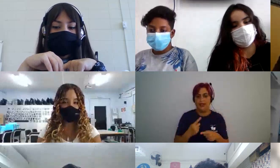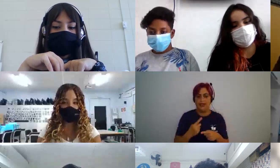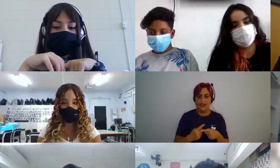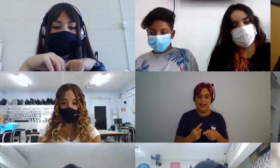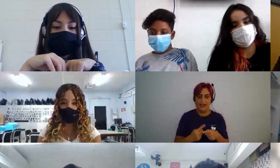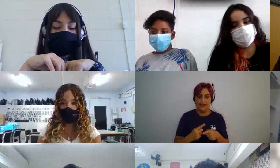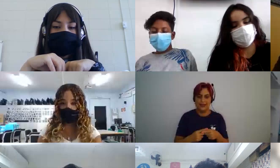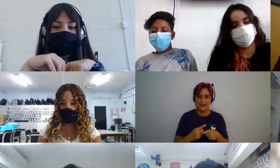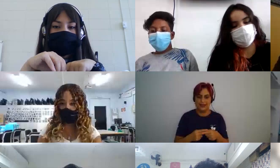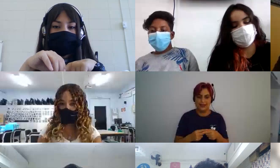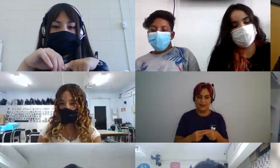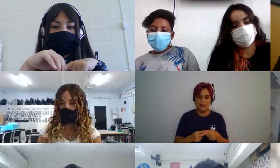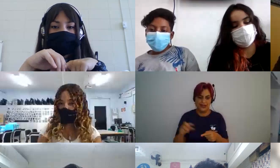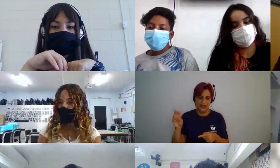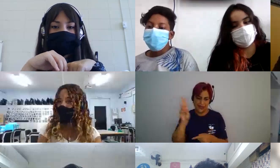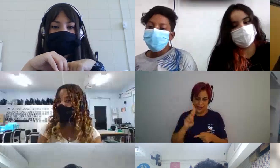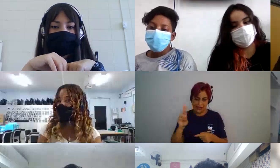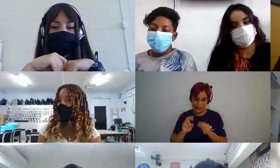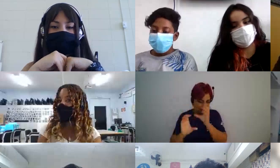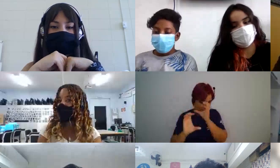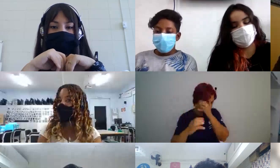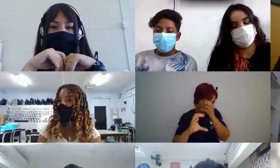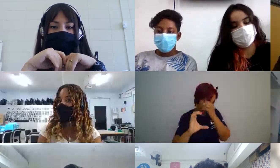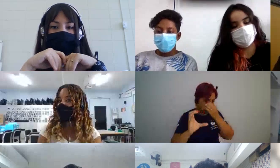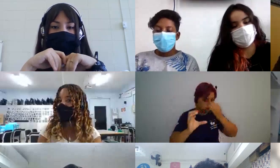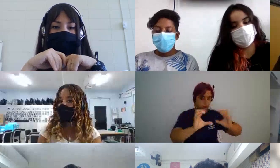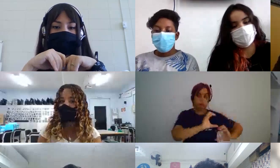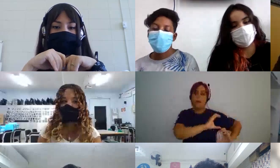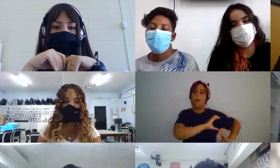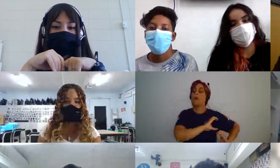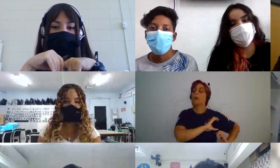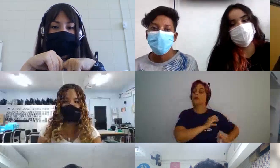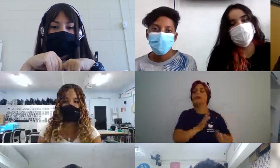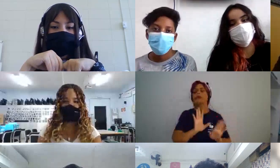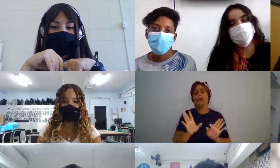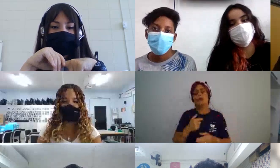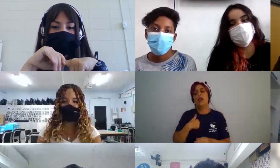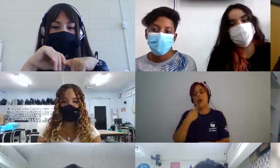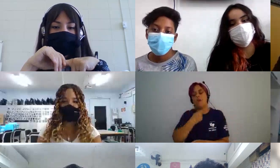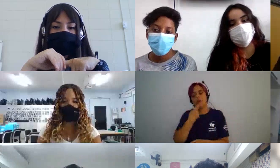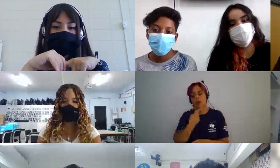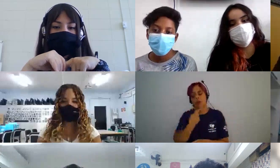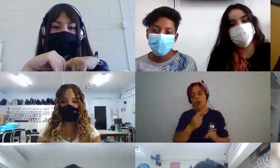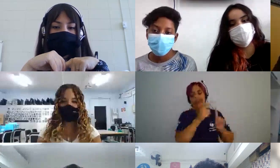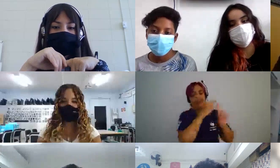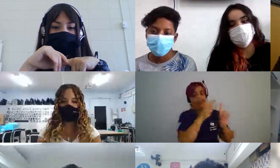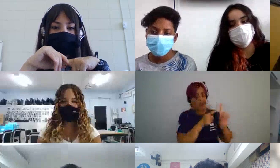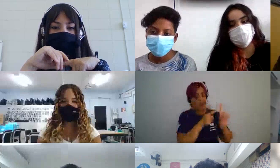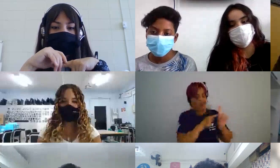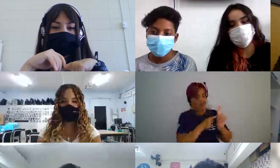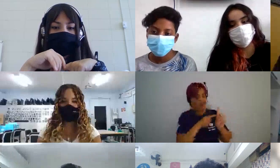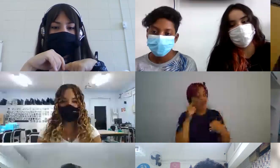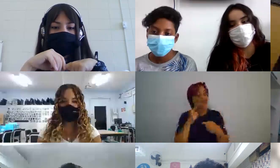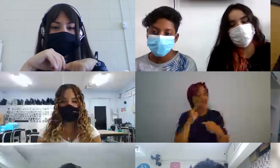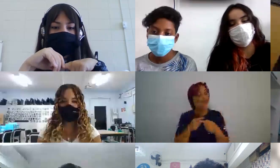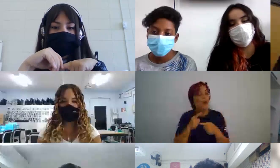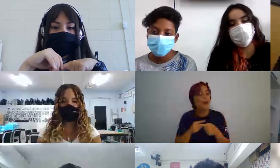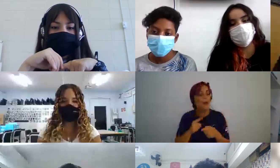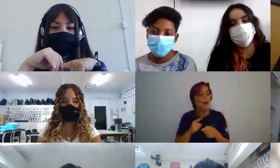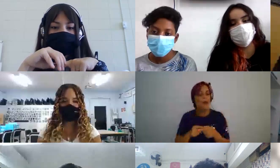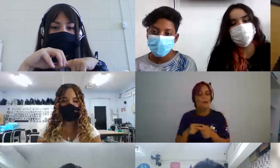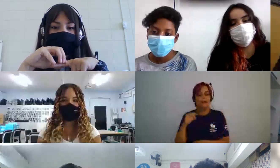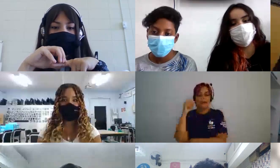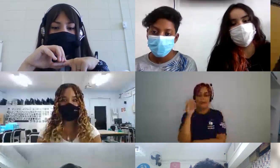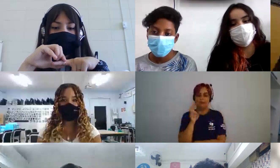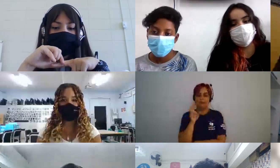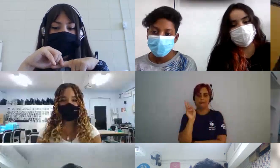ninguém anda com o microscópio embaixo do braço. Então, eu vou falar de gravidez, porque gravidez é uma coisa que você olha para o lado e você